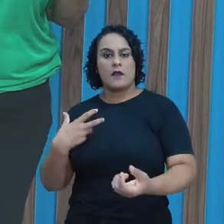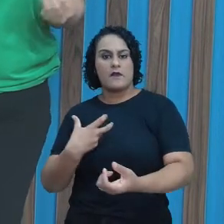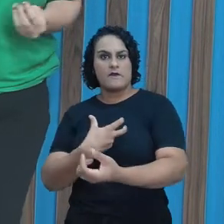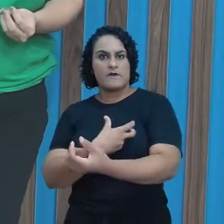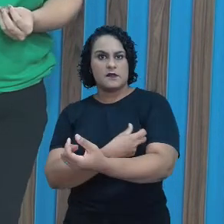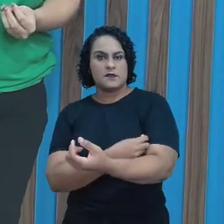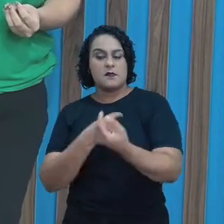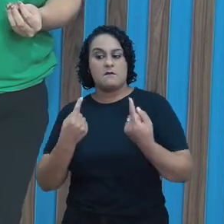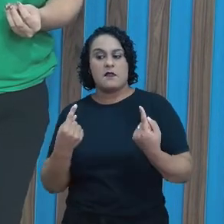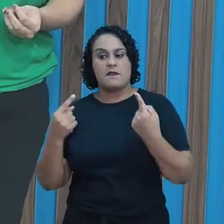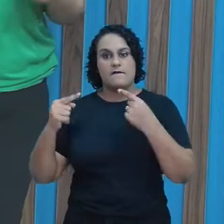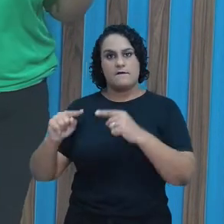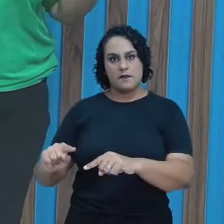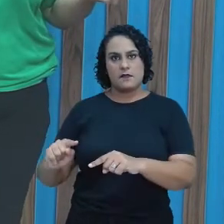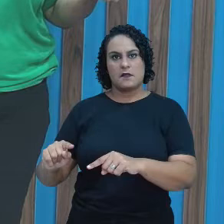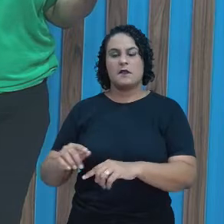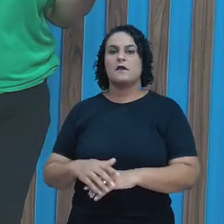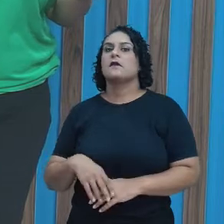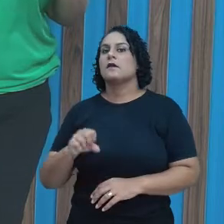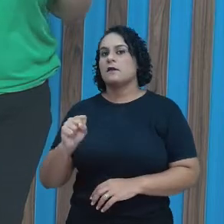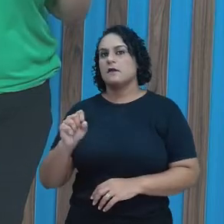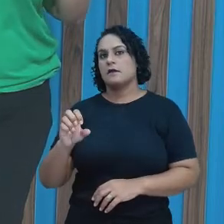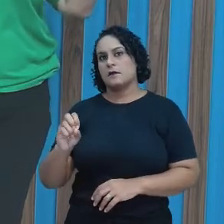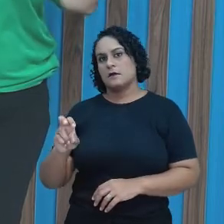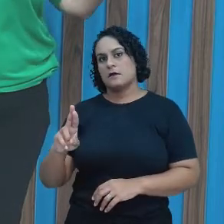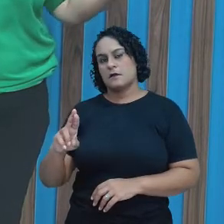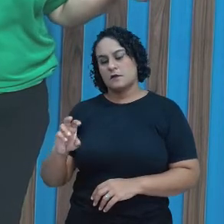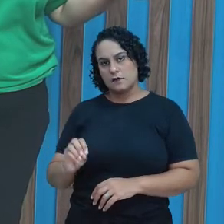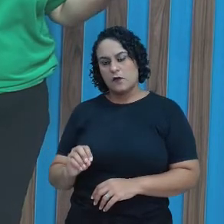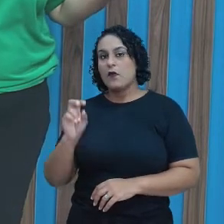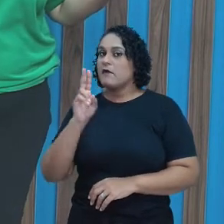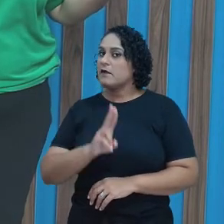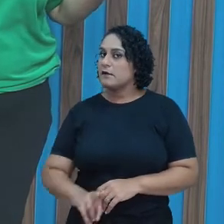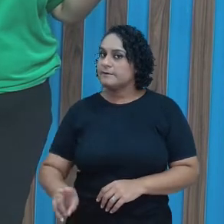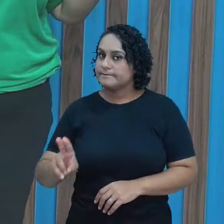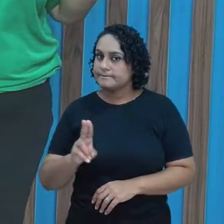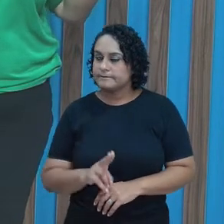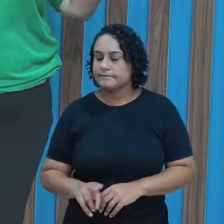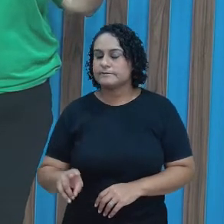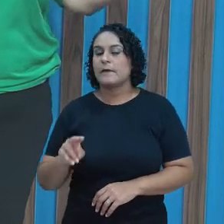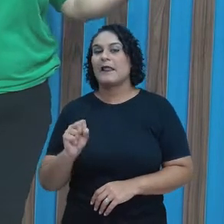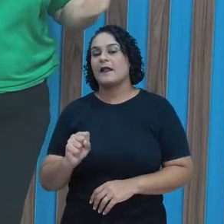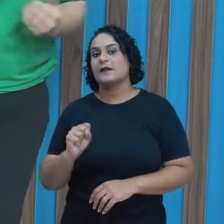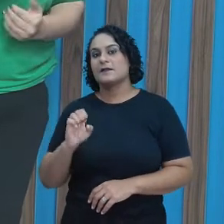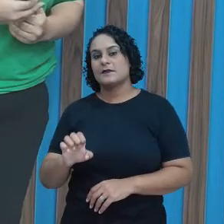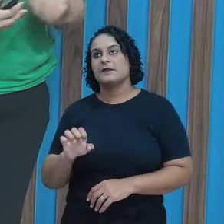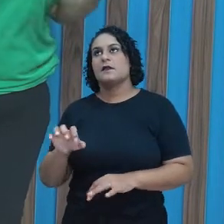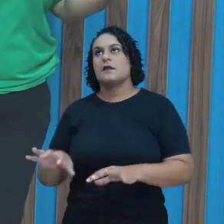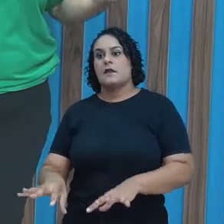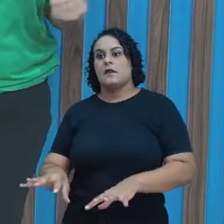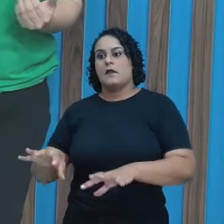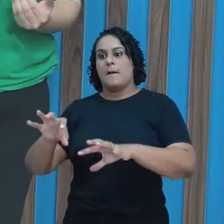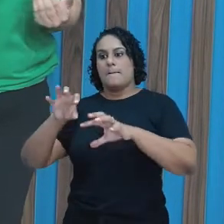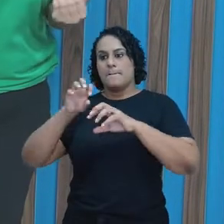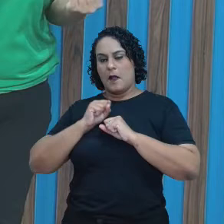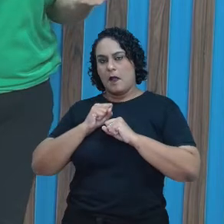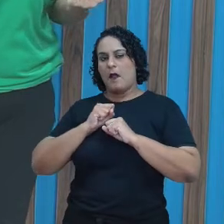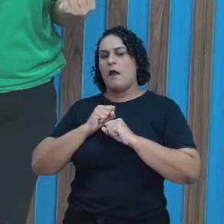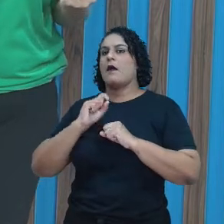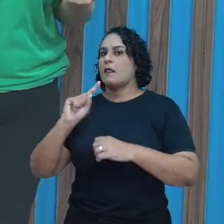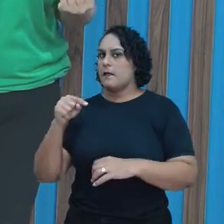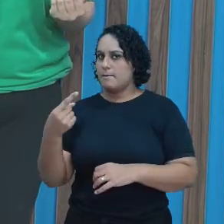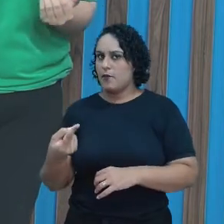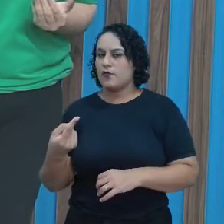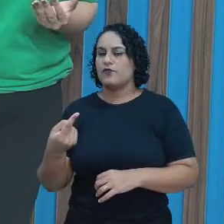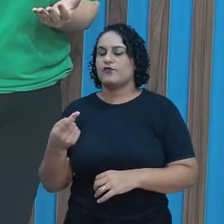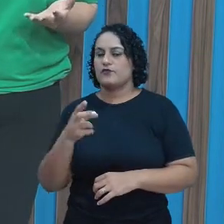é prevenção, né? E o soro, ele só vai ser utilizado no caso depois que você sofreu, né? Alguma coisa,